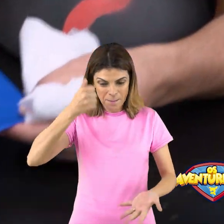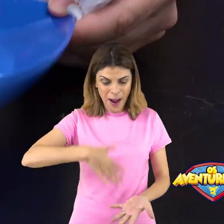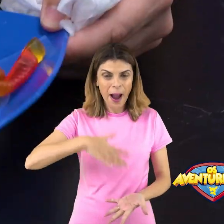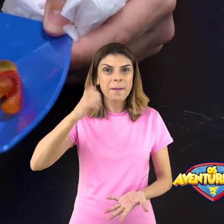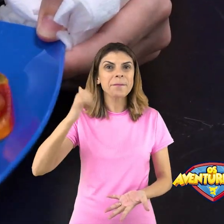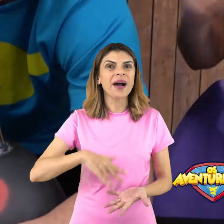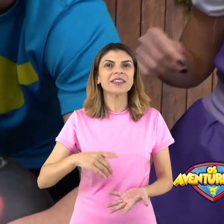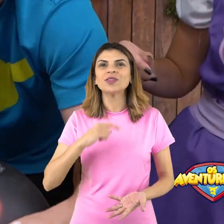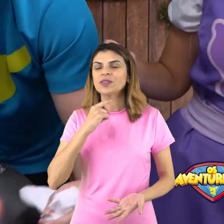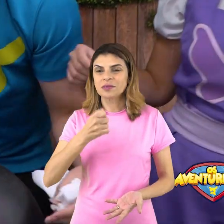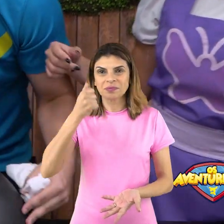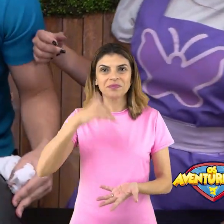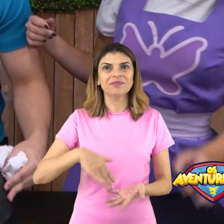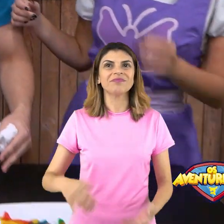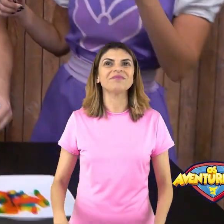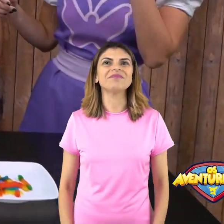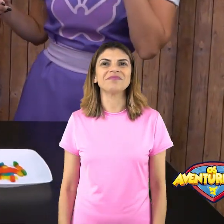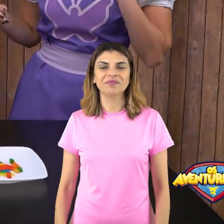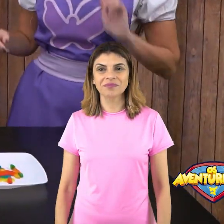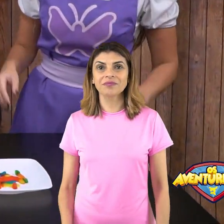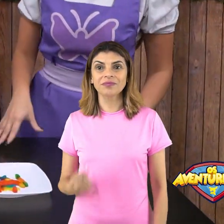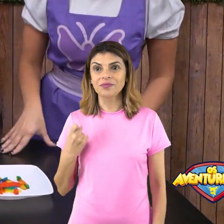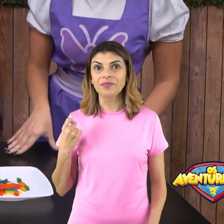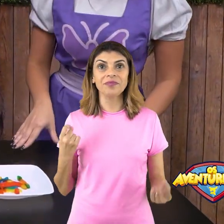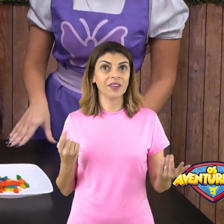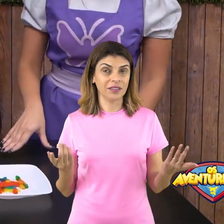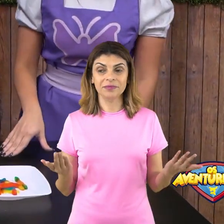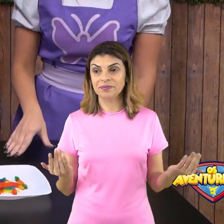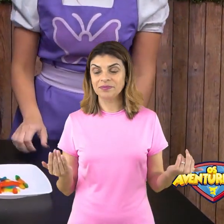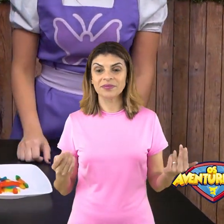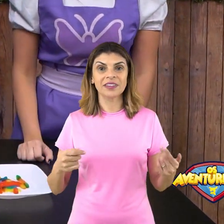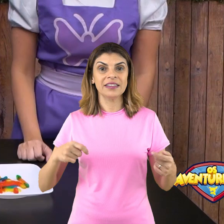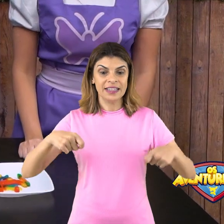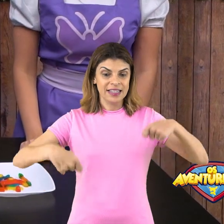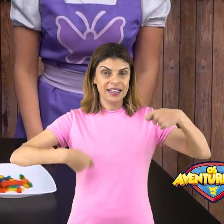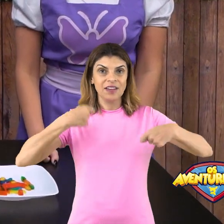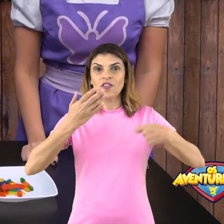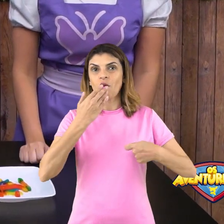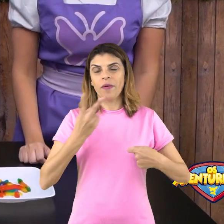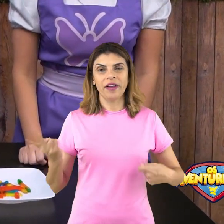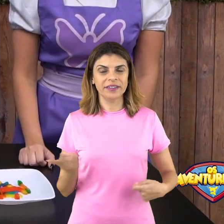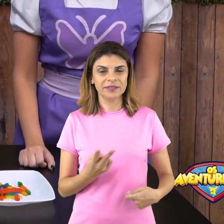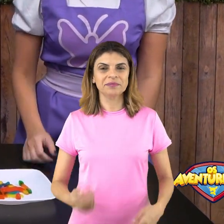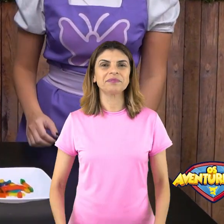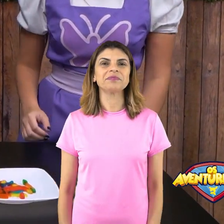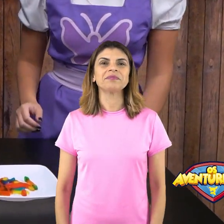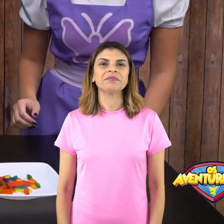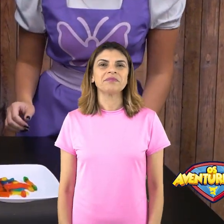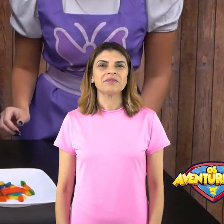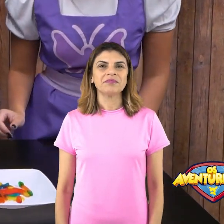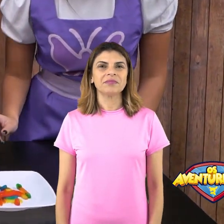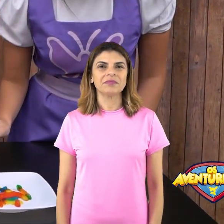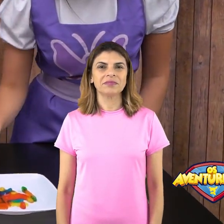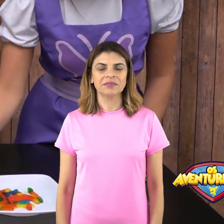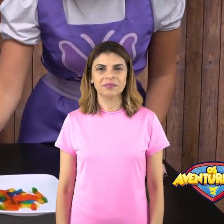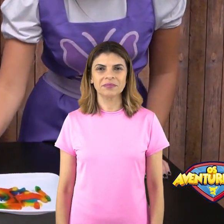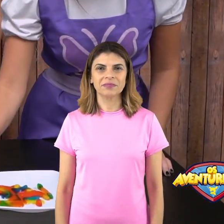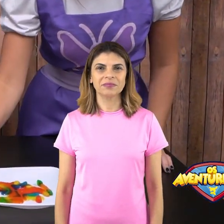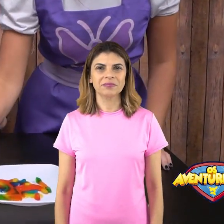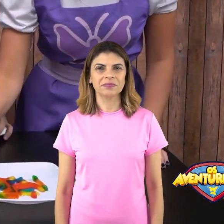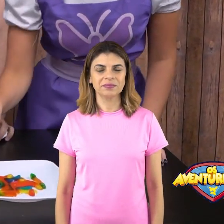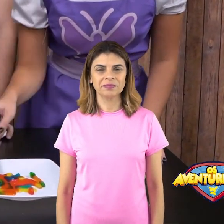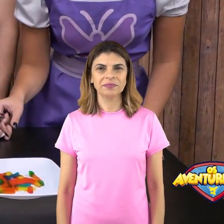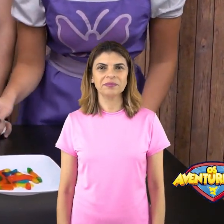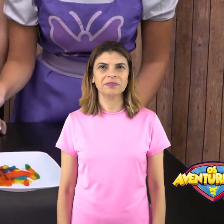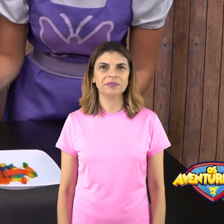Caramba, vai quebrar o prato. Vai quebrar o dente. Não, mas... É, me dá o garfinho que eles vão ter que comer agora. Pega aí, ó. Bom apetite pra